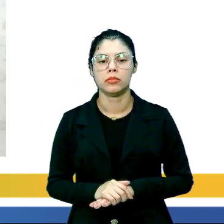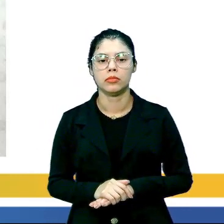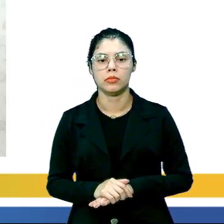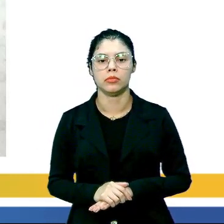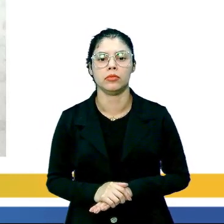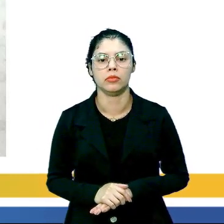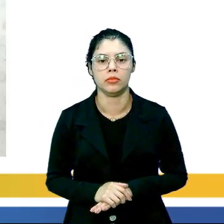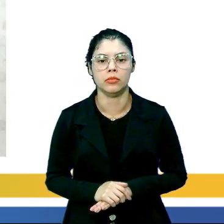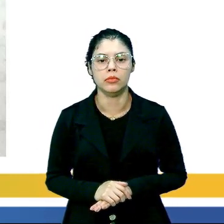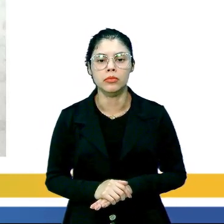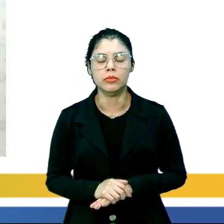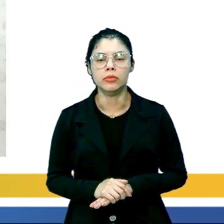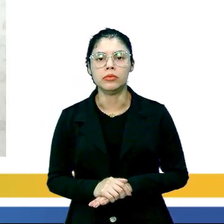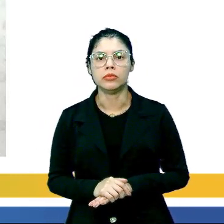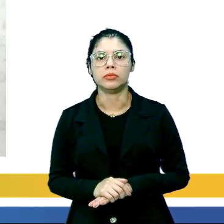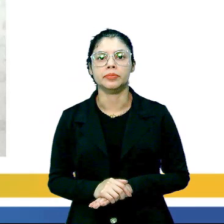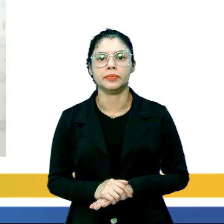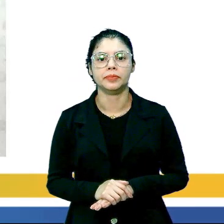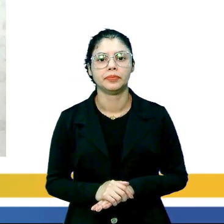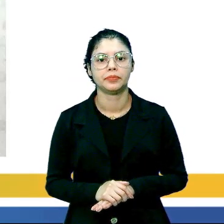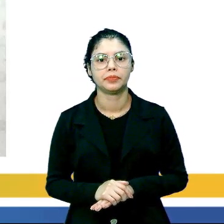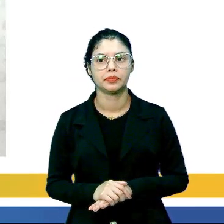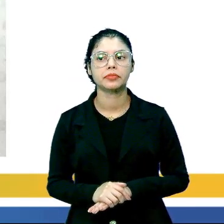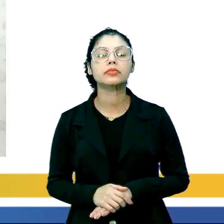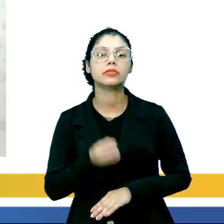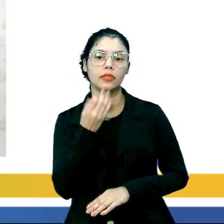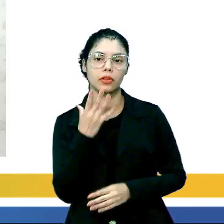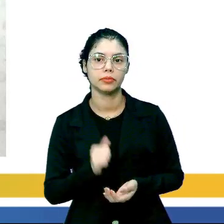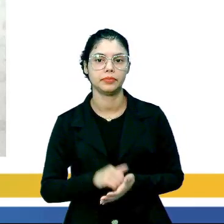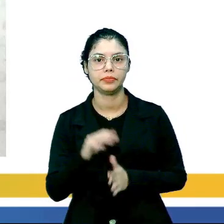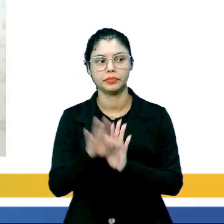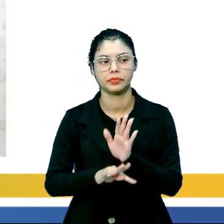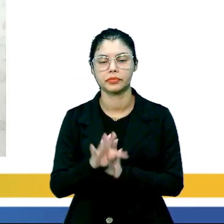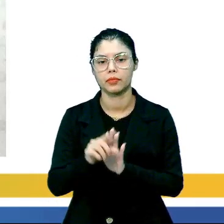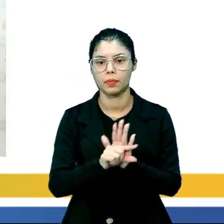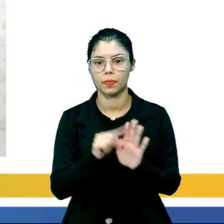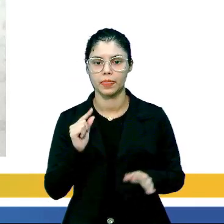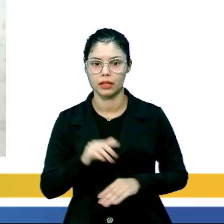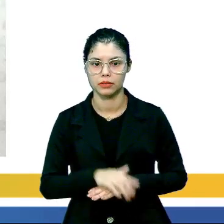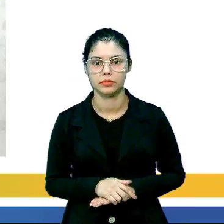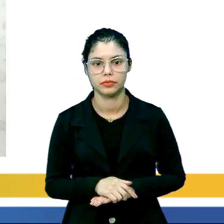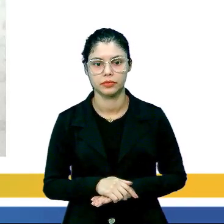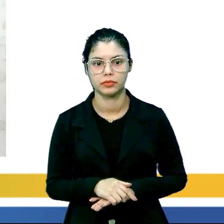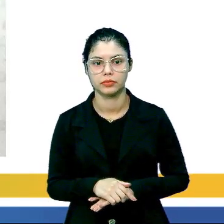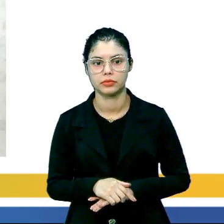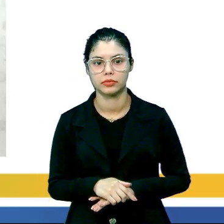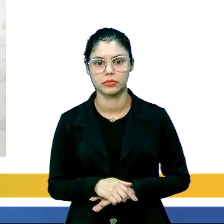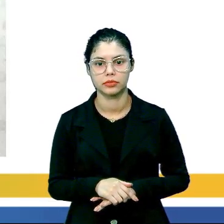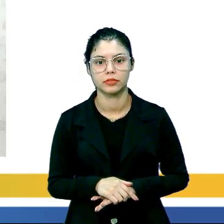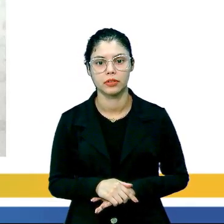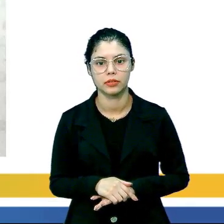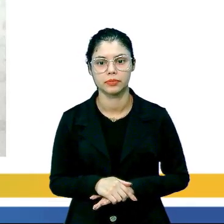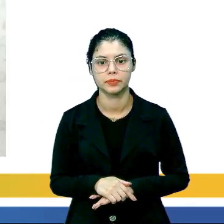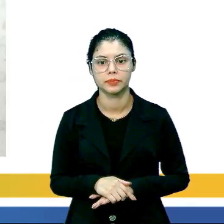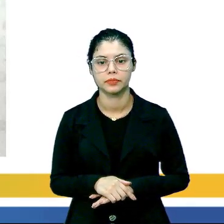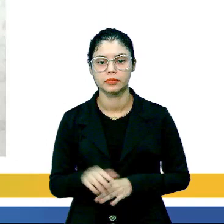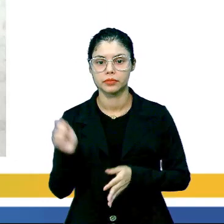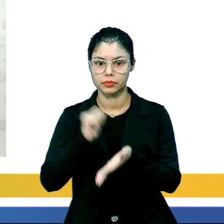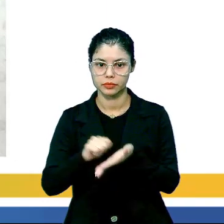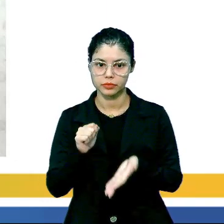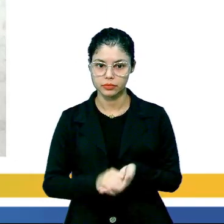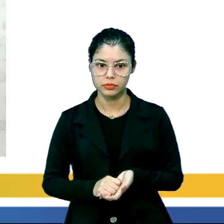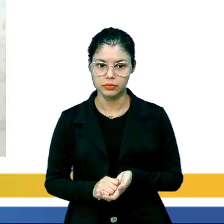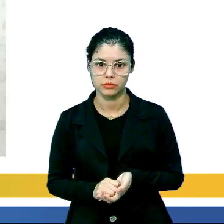o homem como ser genérico. Bom, aí nós temos o trecho, ele é tirado dos escritos de